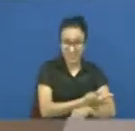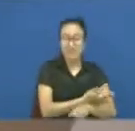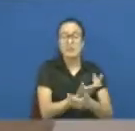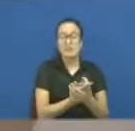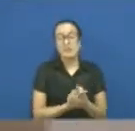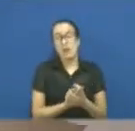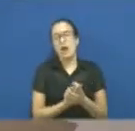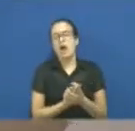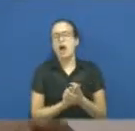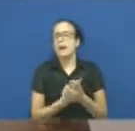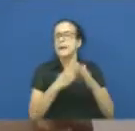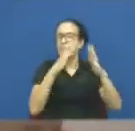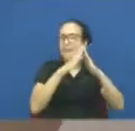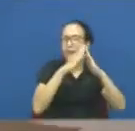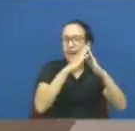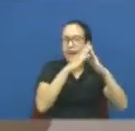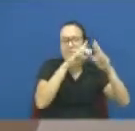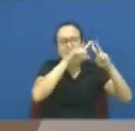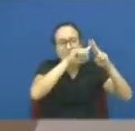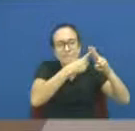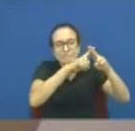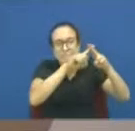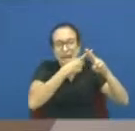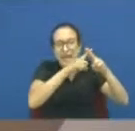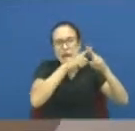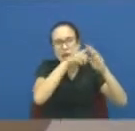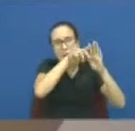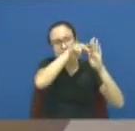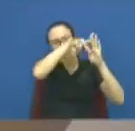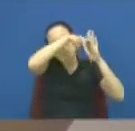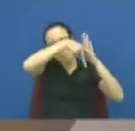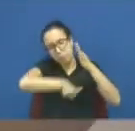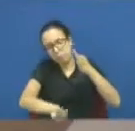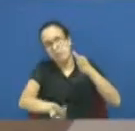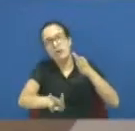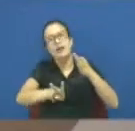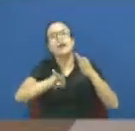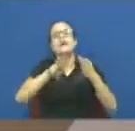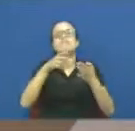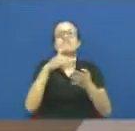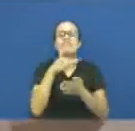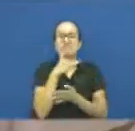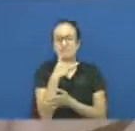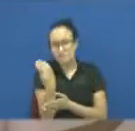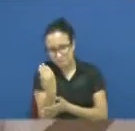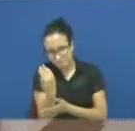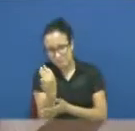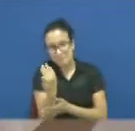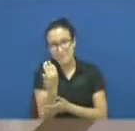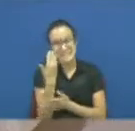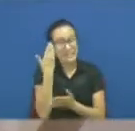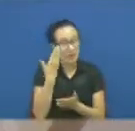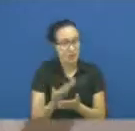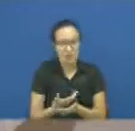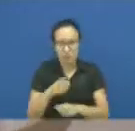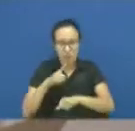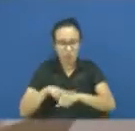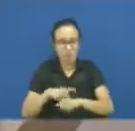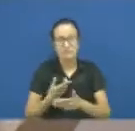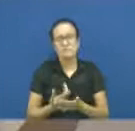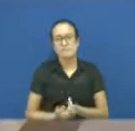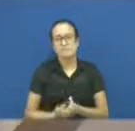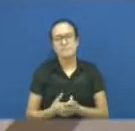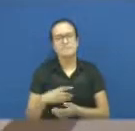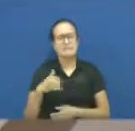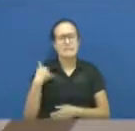acabou escorregando, caiu e faleceu quase que no mesmo instante, né? 58 anos,